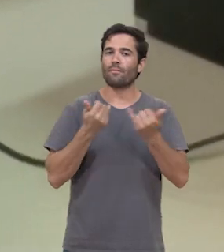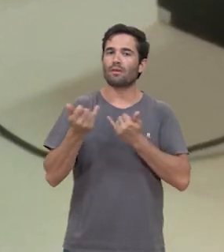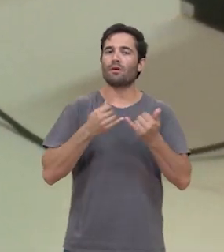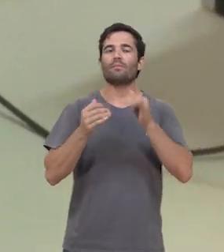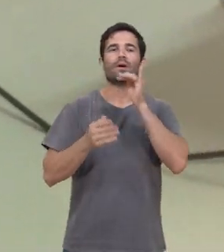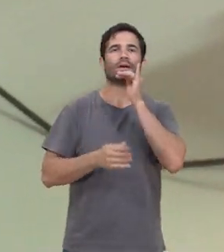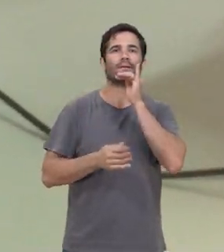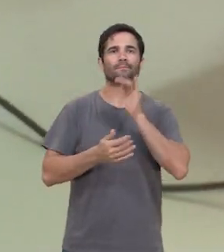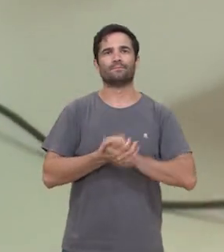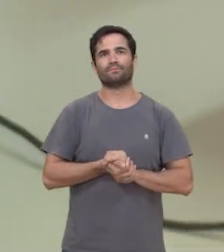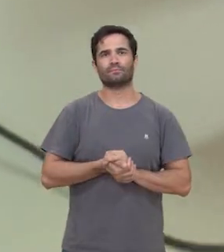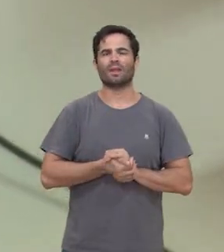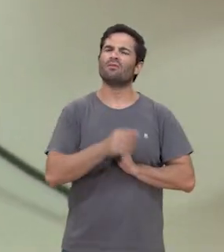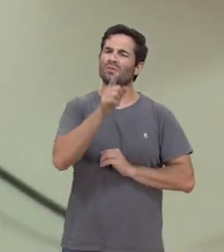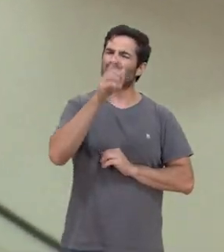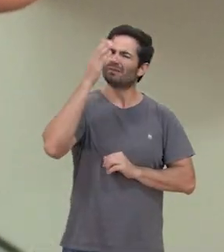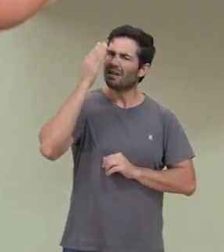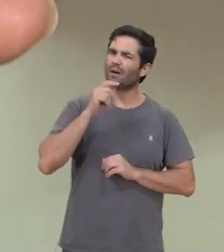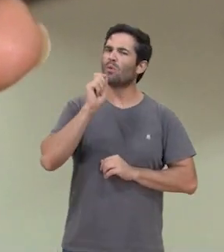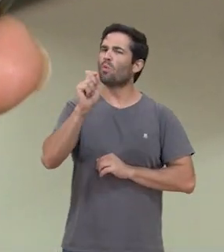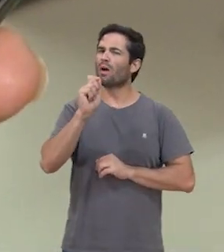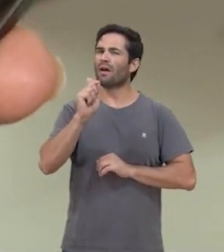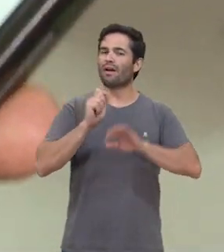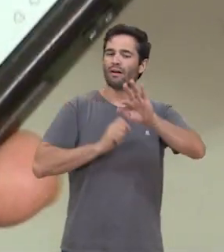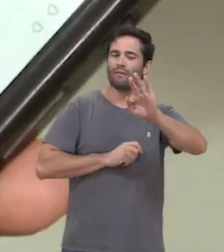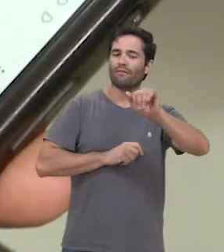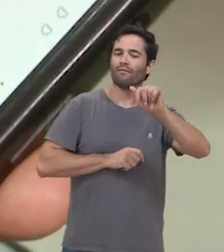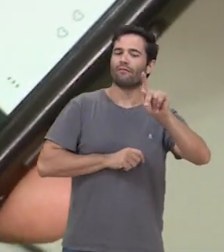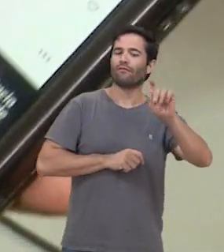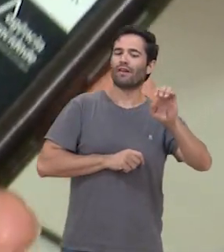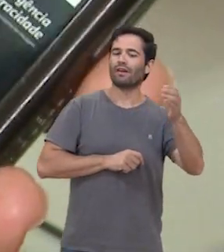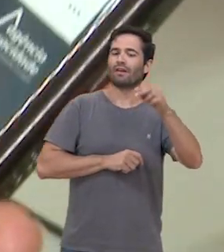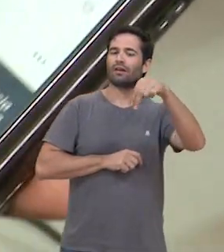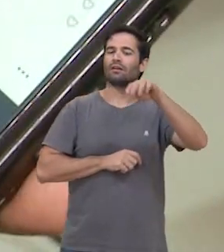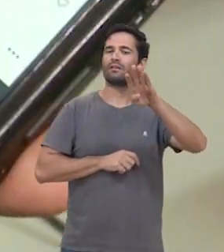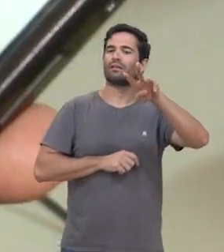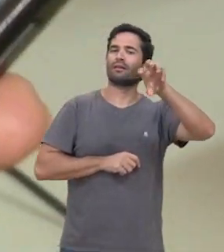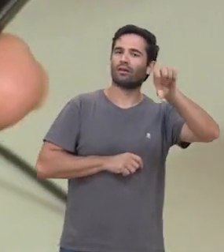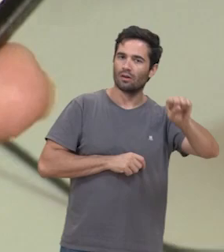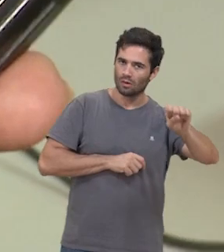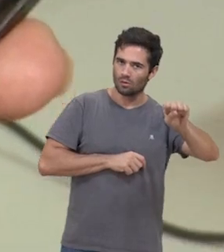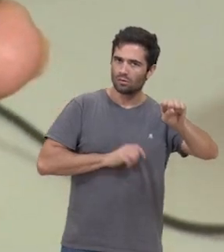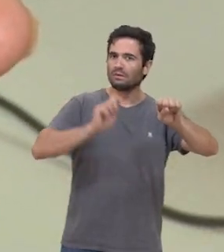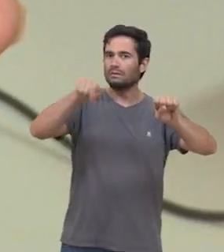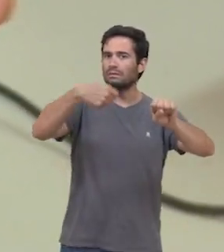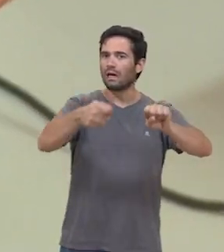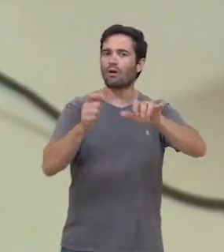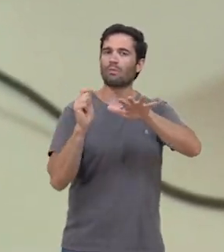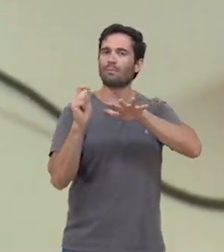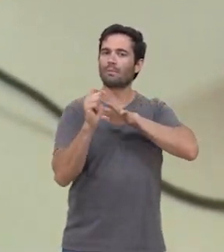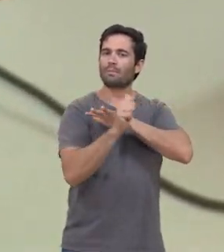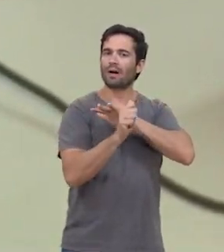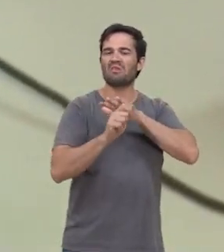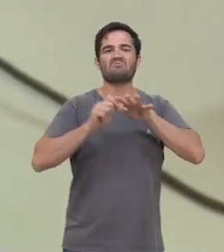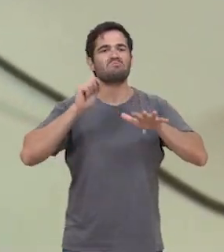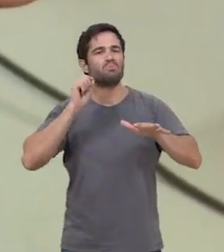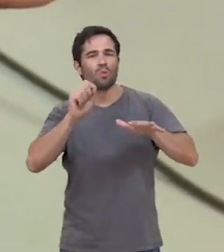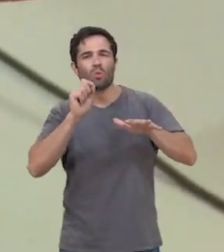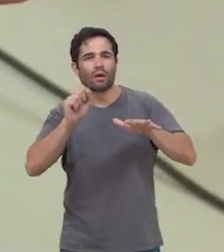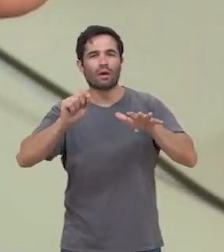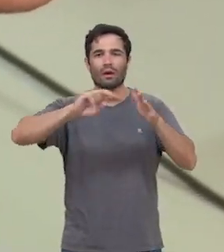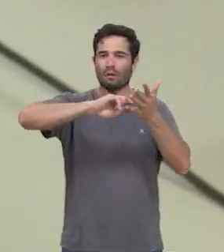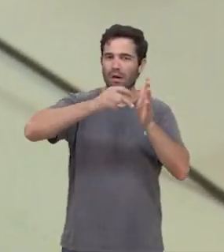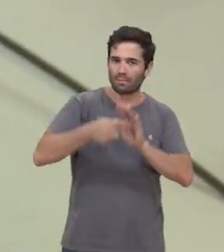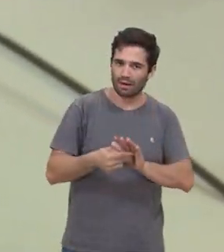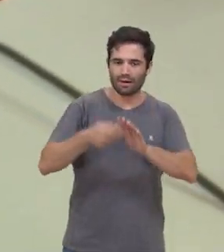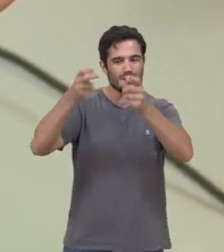informações assim você sabe o que que é fake News O que que significa esse termo né Então a gente vai definir explicar o que